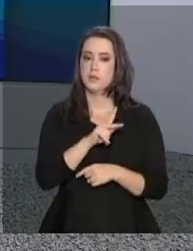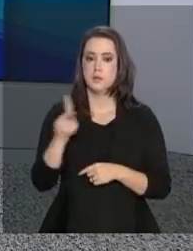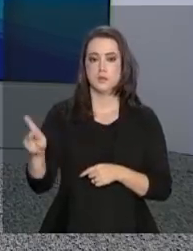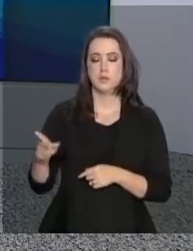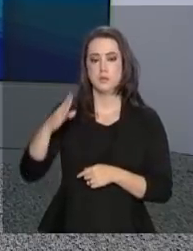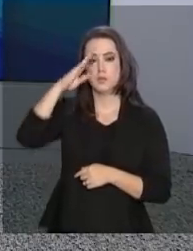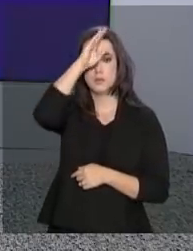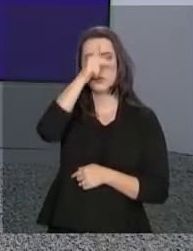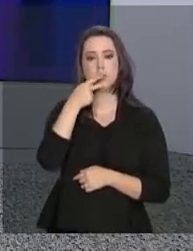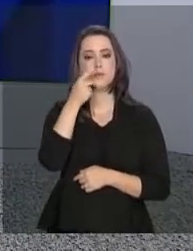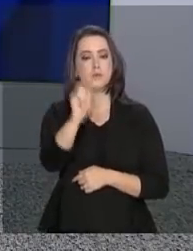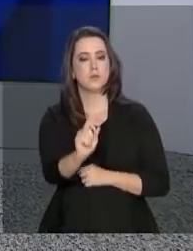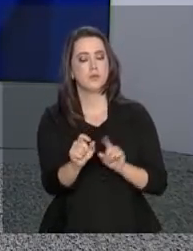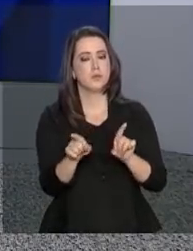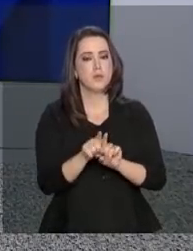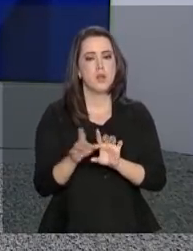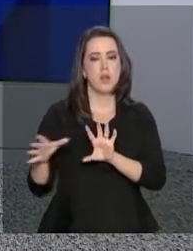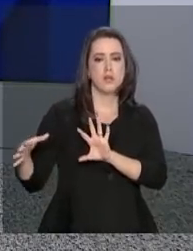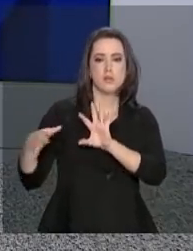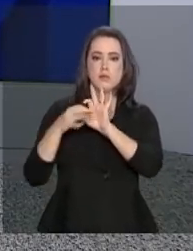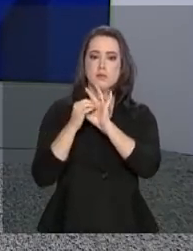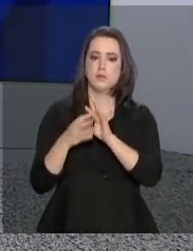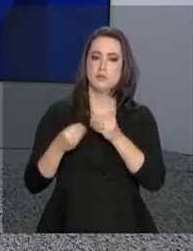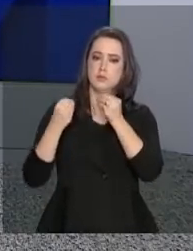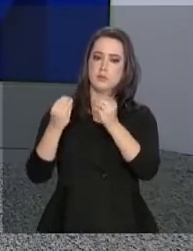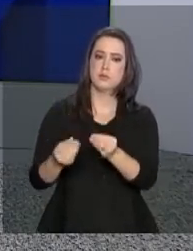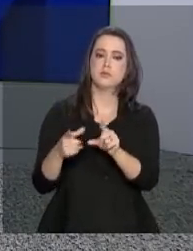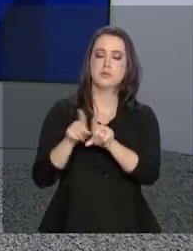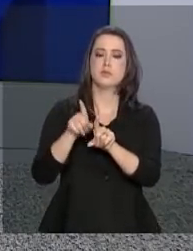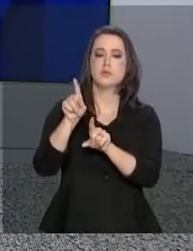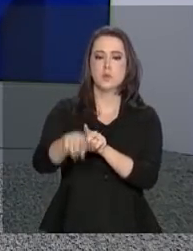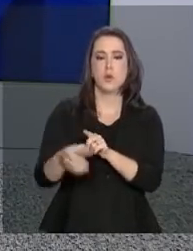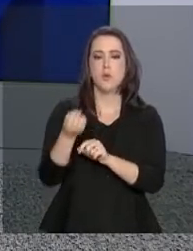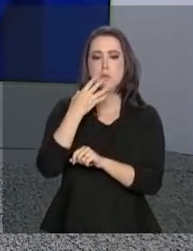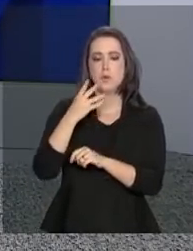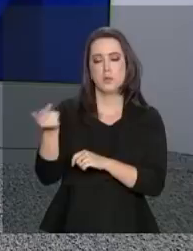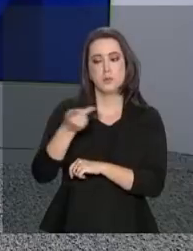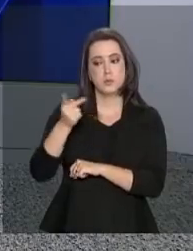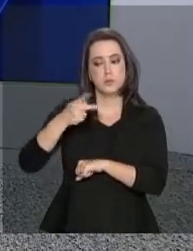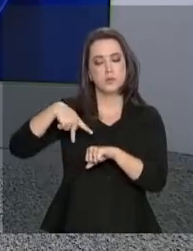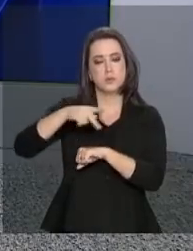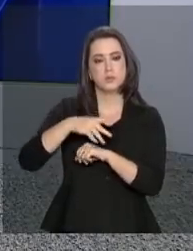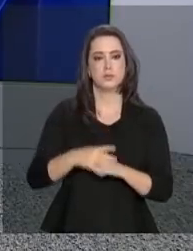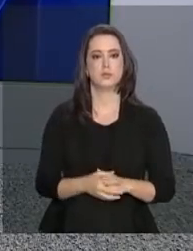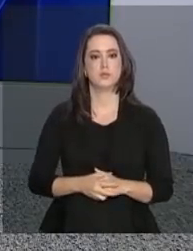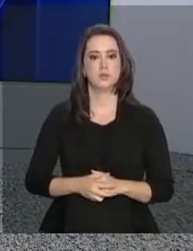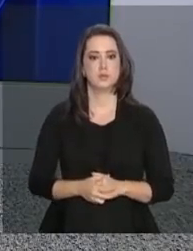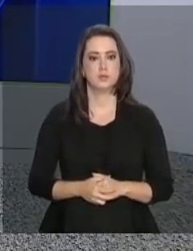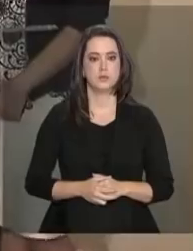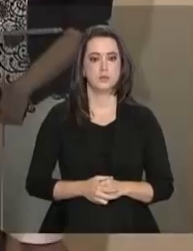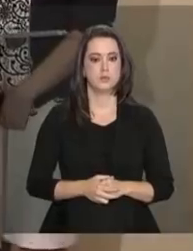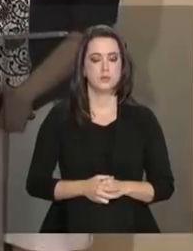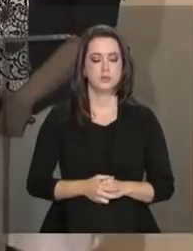jair bolsonaro disse que as parcerias vão trazer benefícios para os dois países